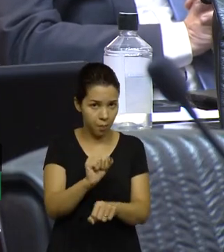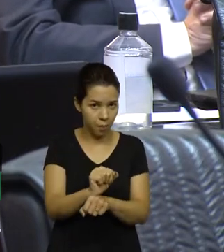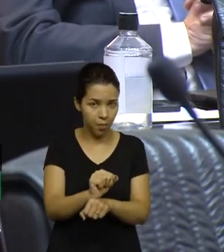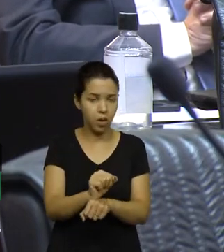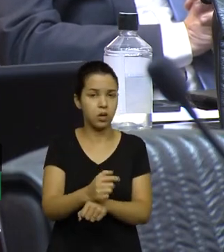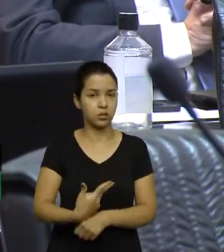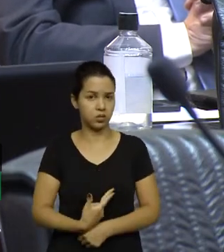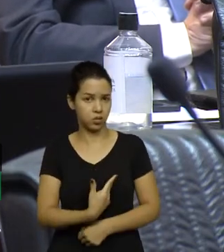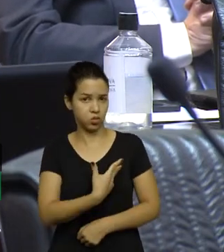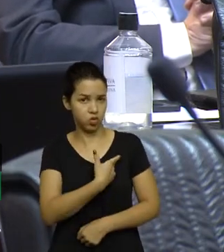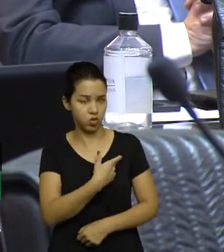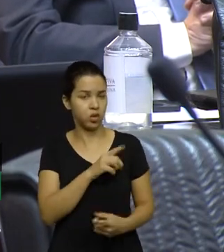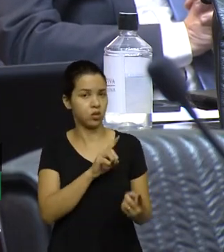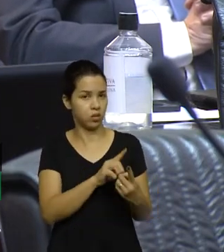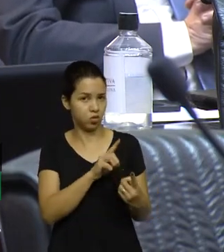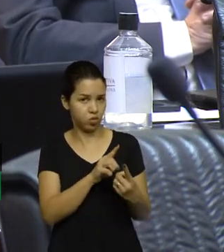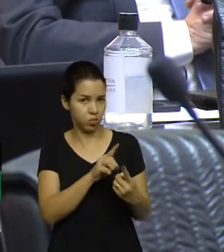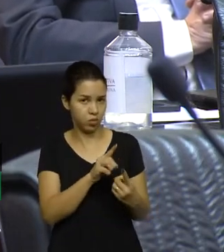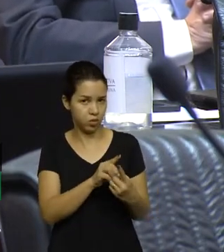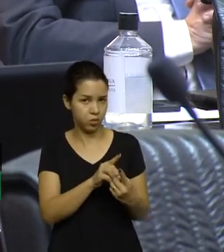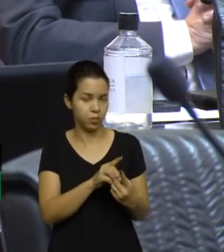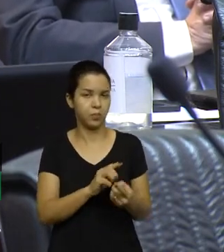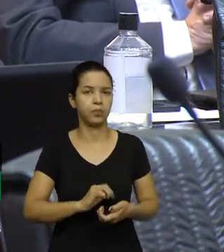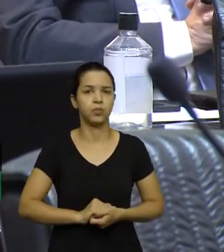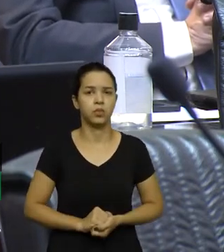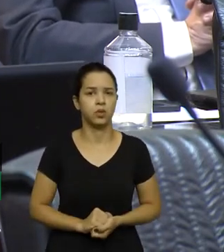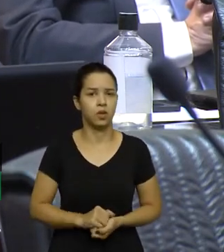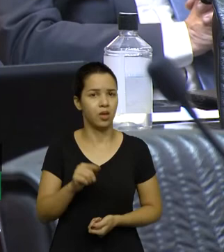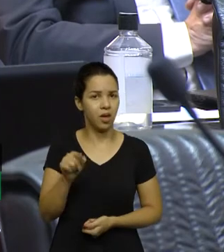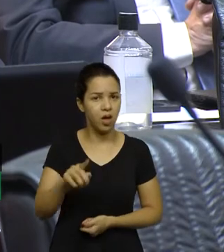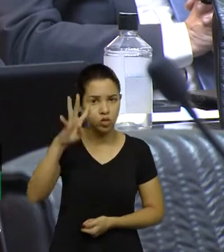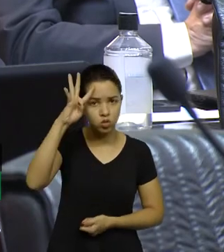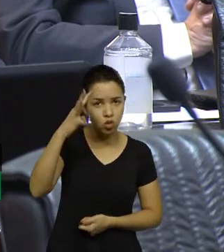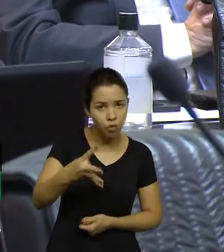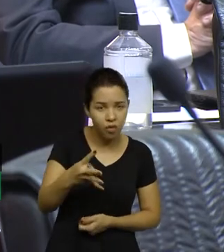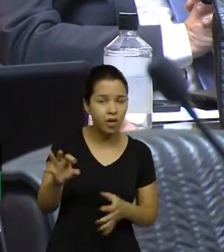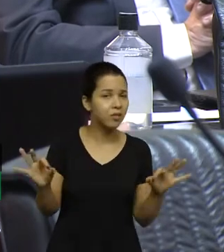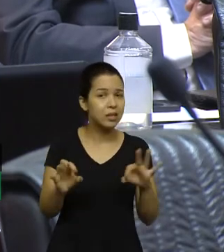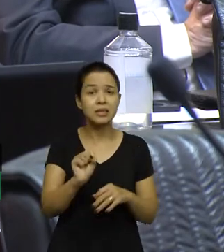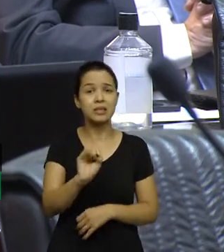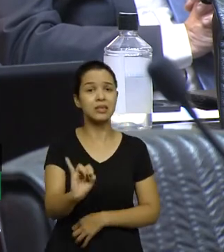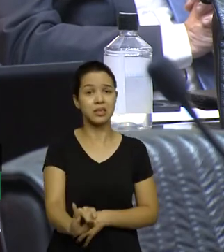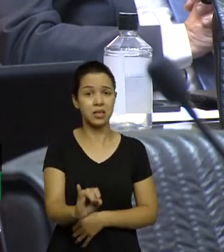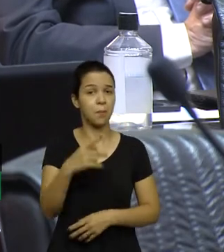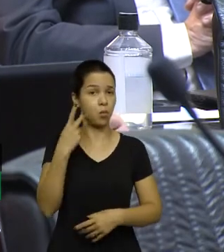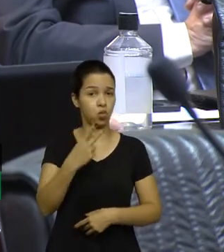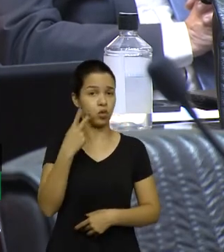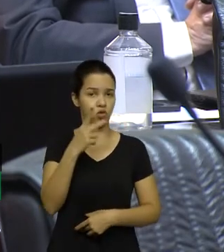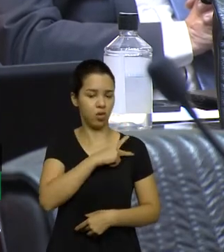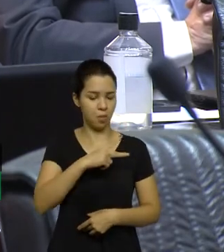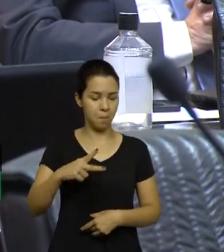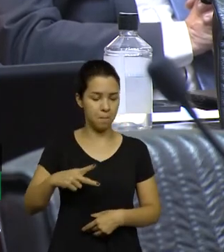cirurgia, de atendimento. Isso não vai se resolver se não tiver uma política pública